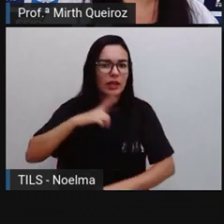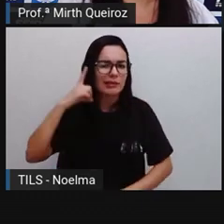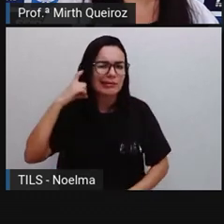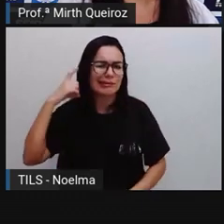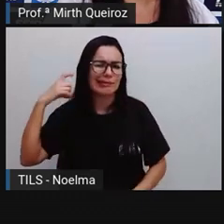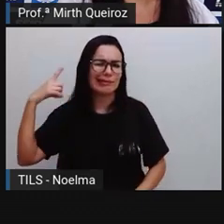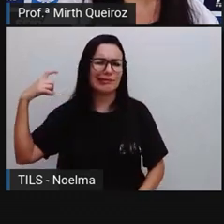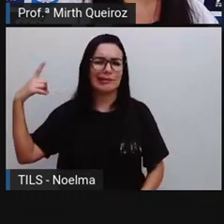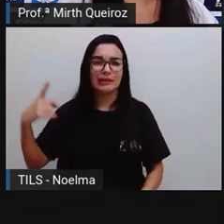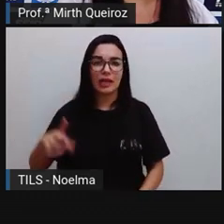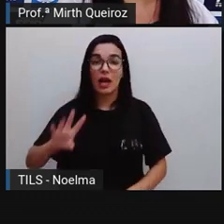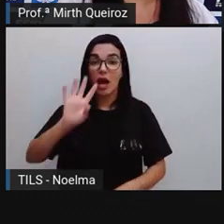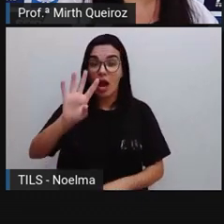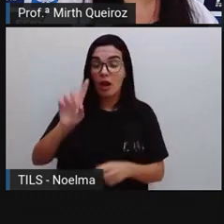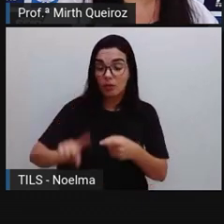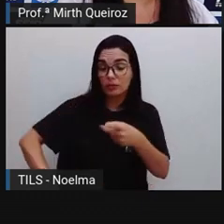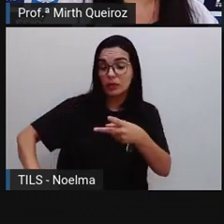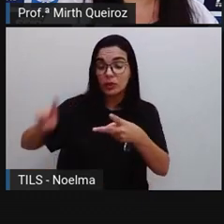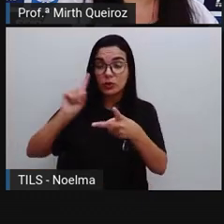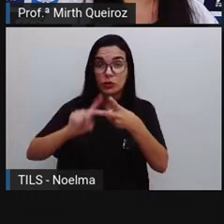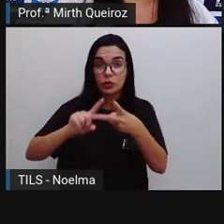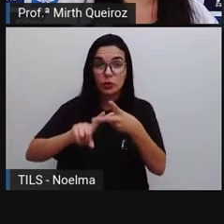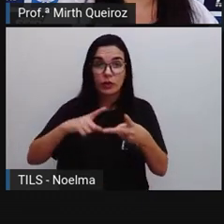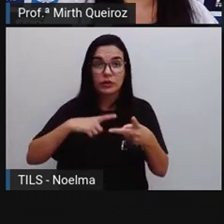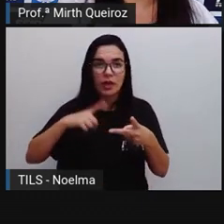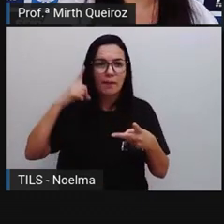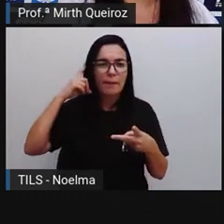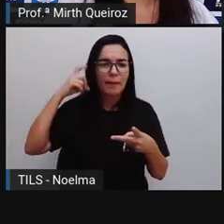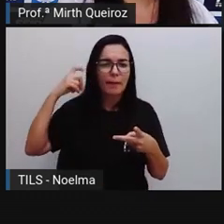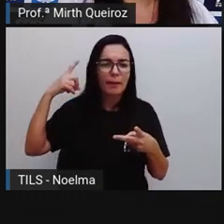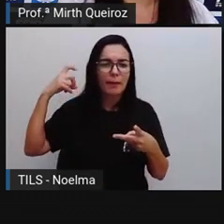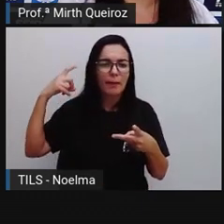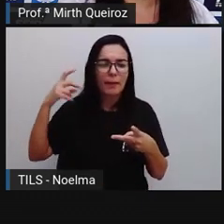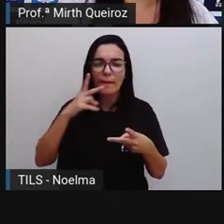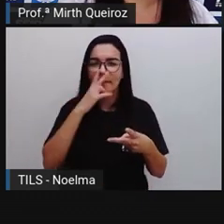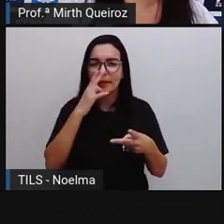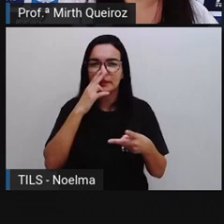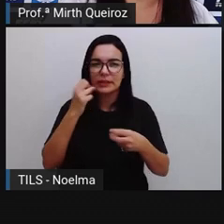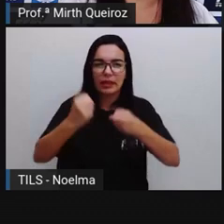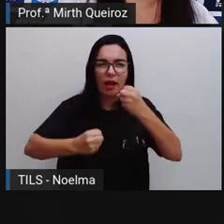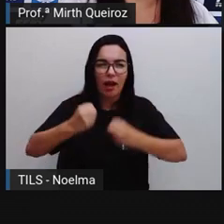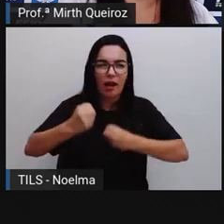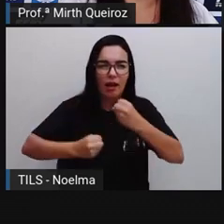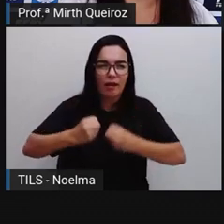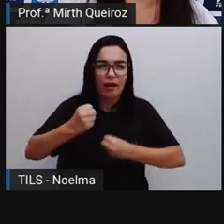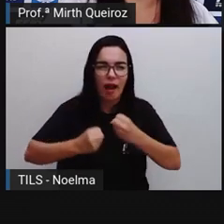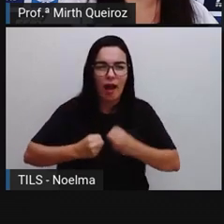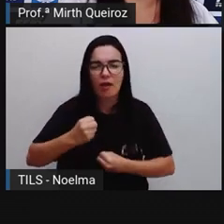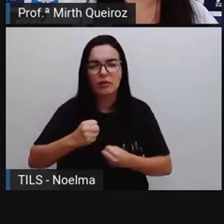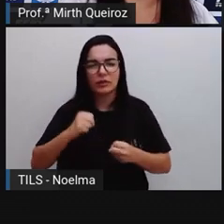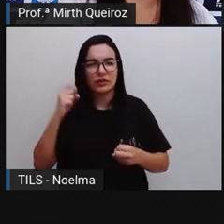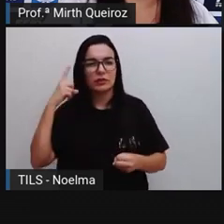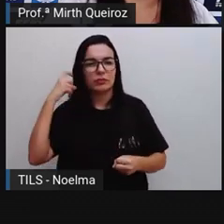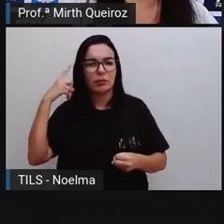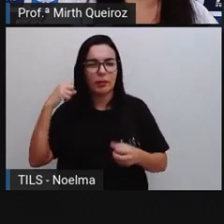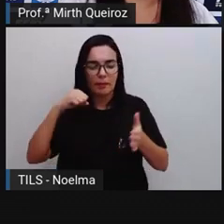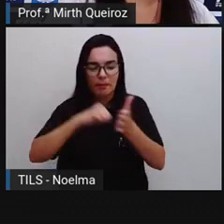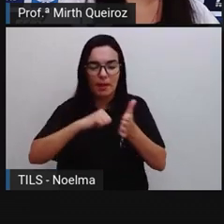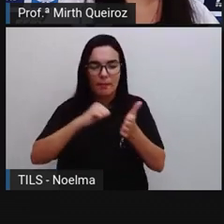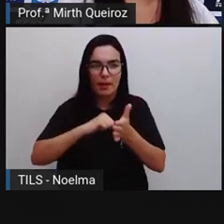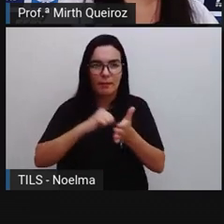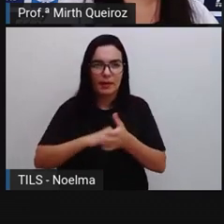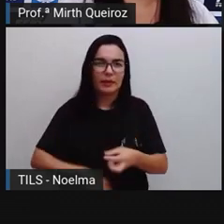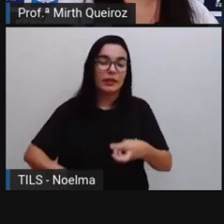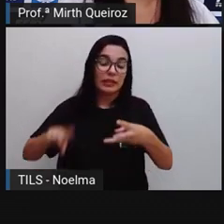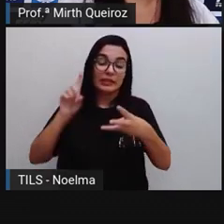2. Barulho de lataria de carro. É outro significado aí para a palavra grilo.